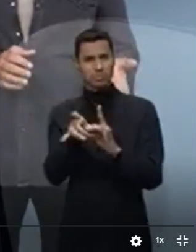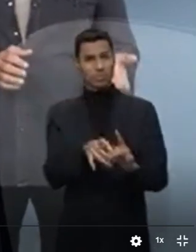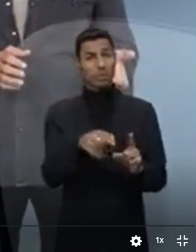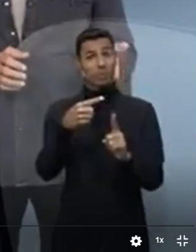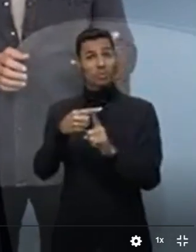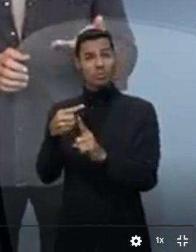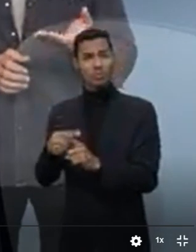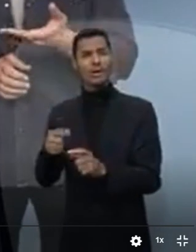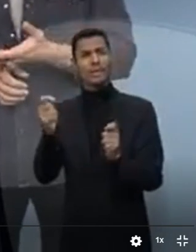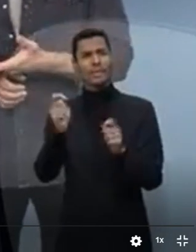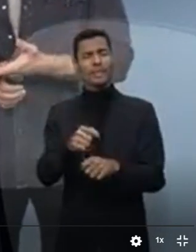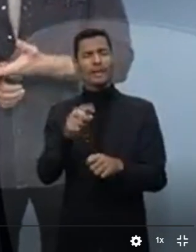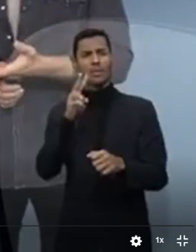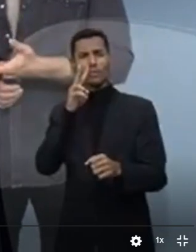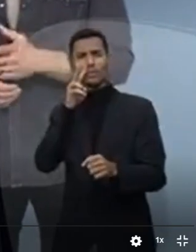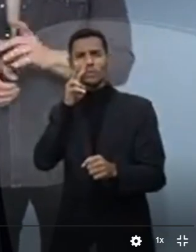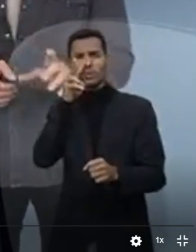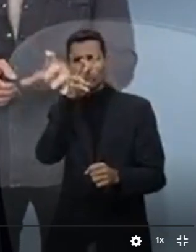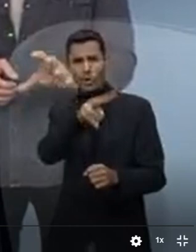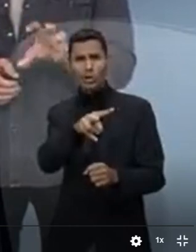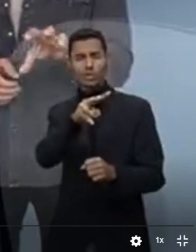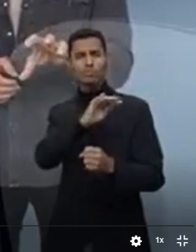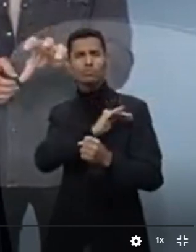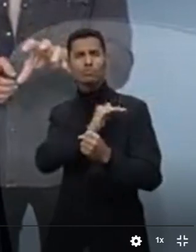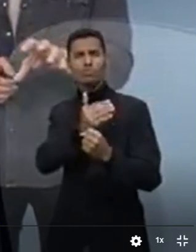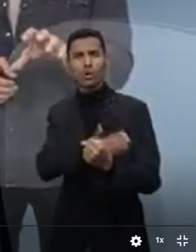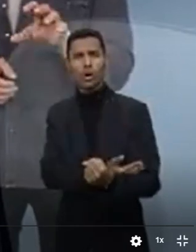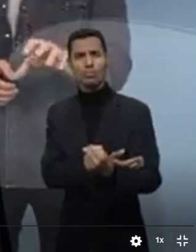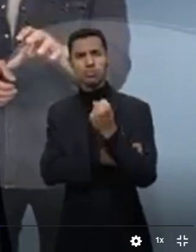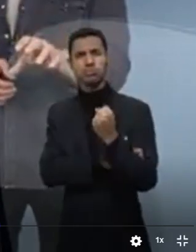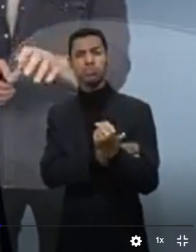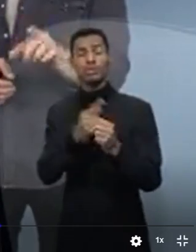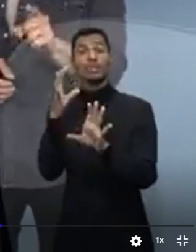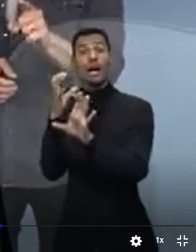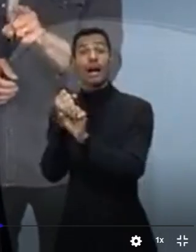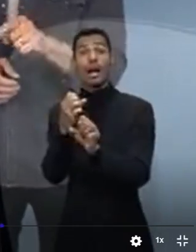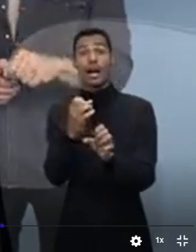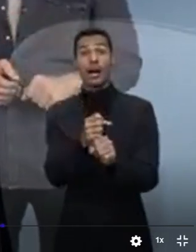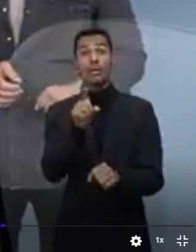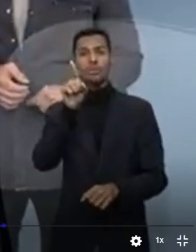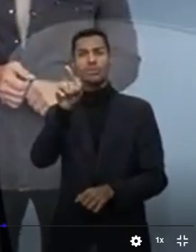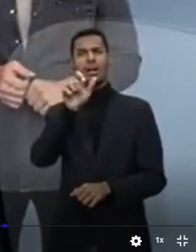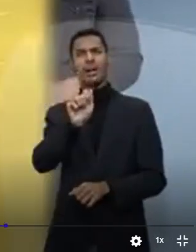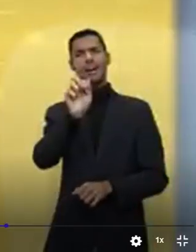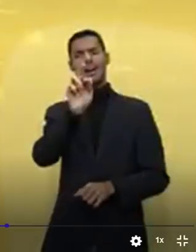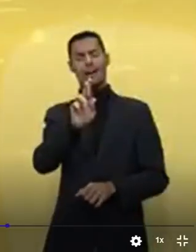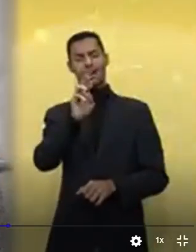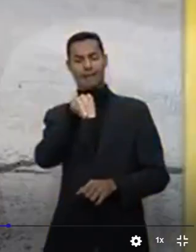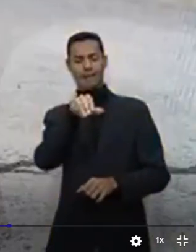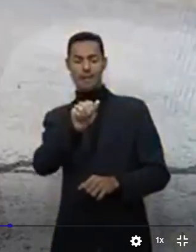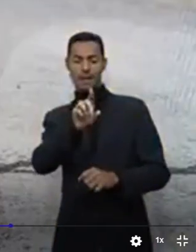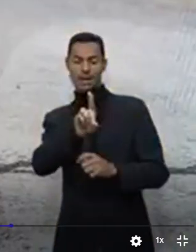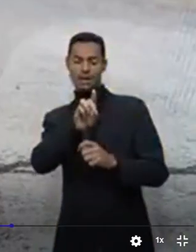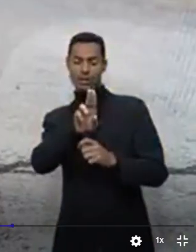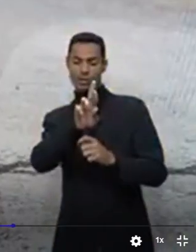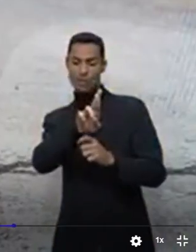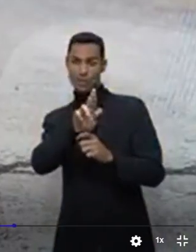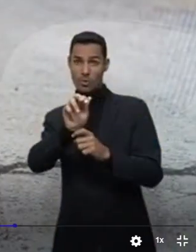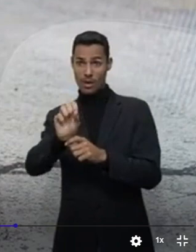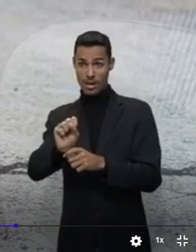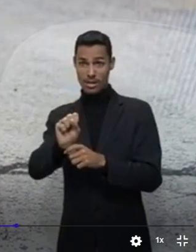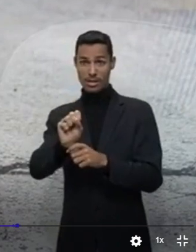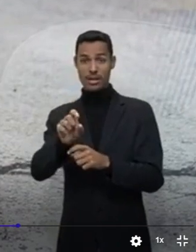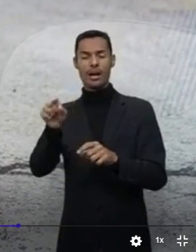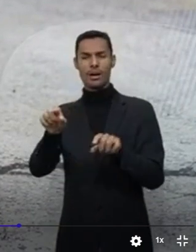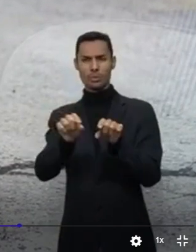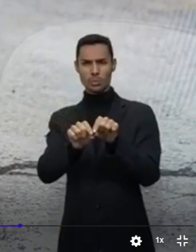Para a solicitação de esforço cortante, é feito o cálculo de armadura transversal. Além desses